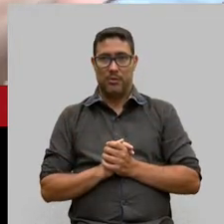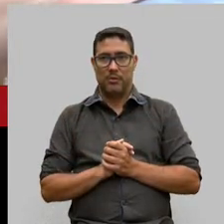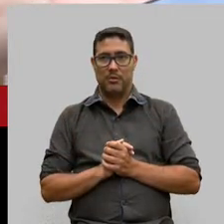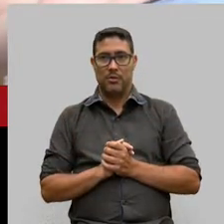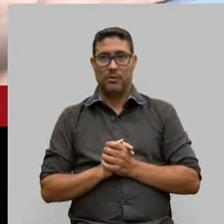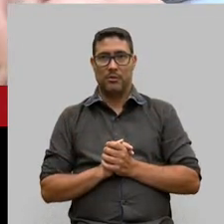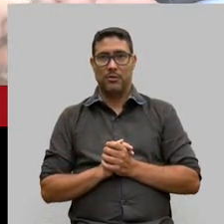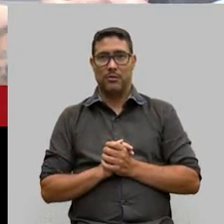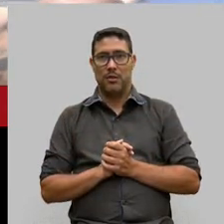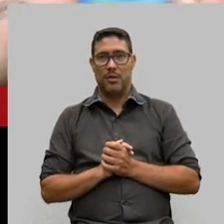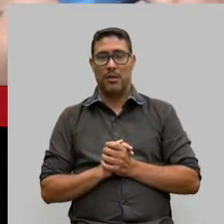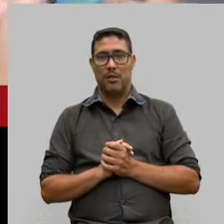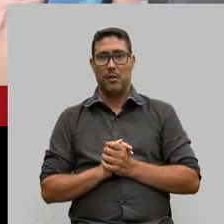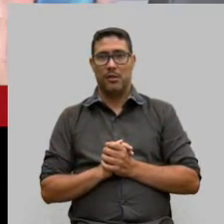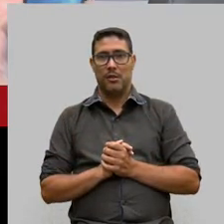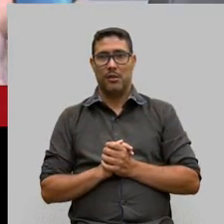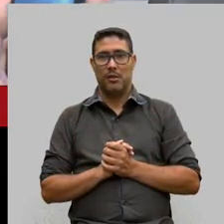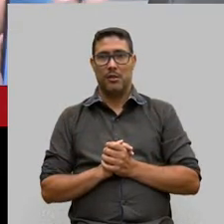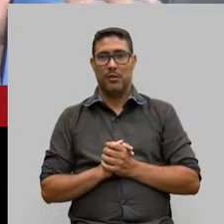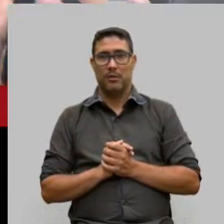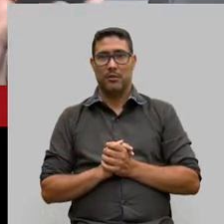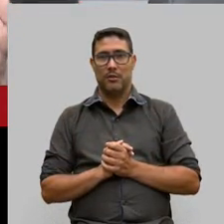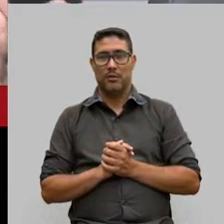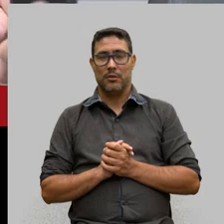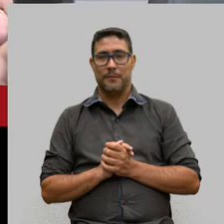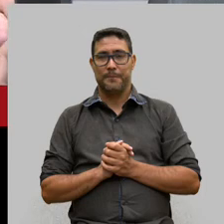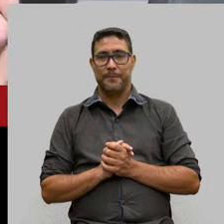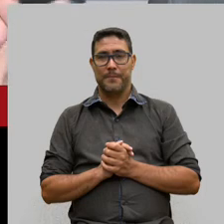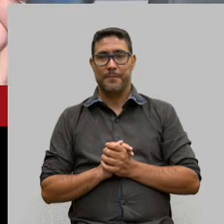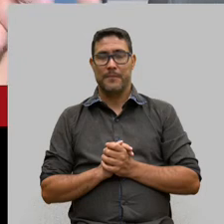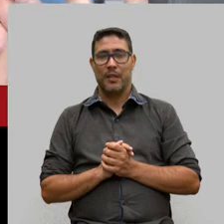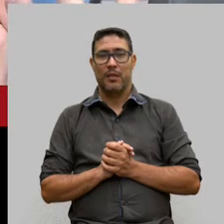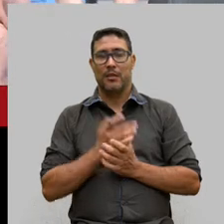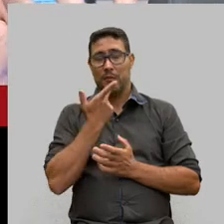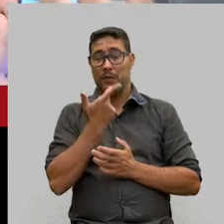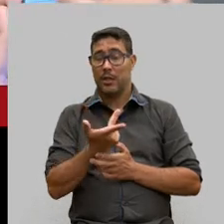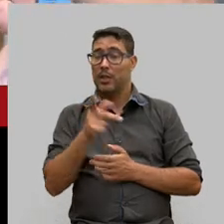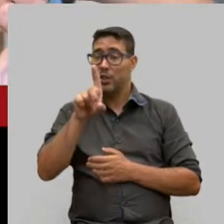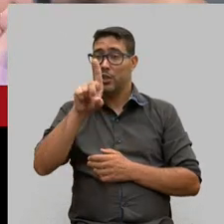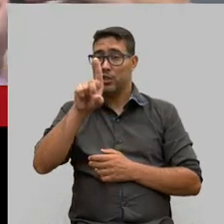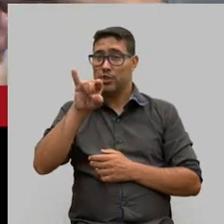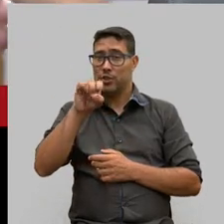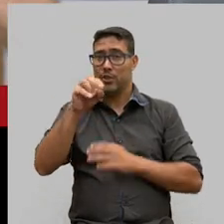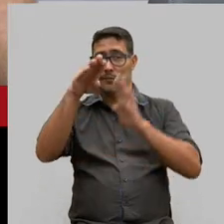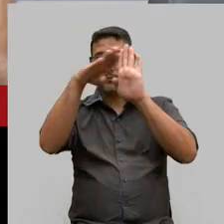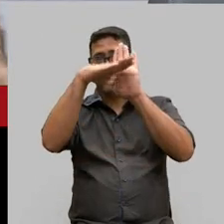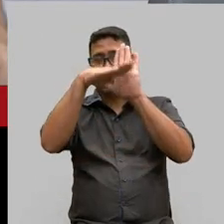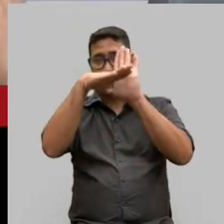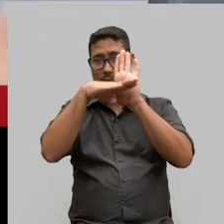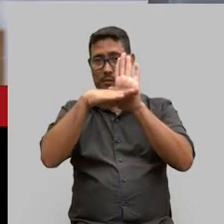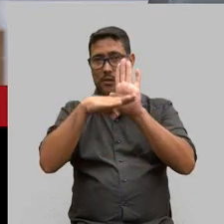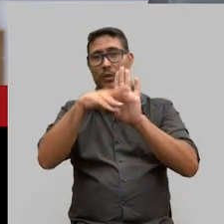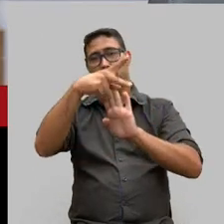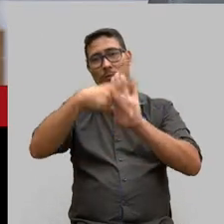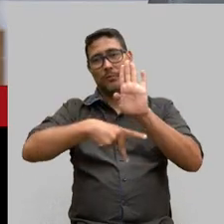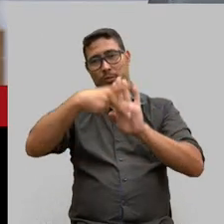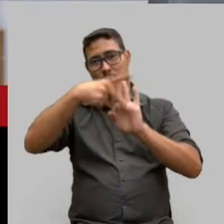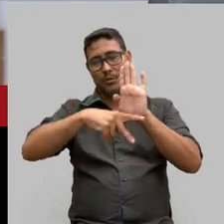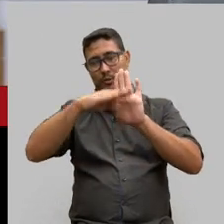travou vou só passar rapidinho as datas de do noss dos nossos projetos